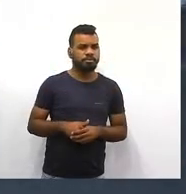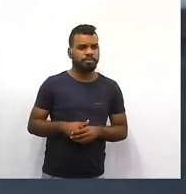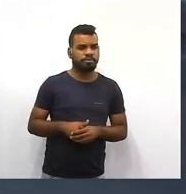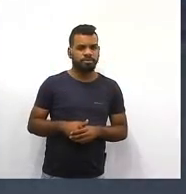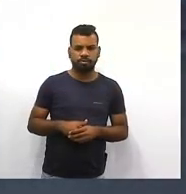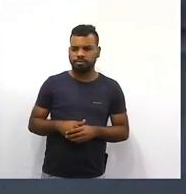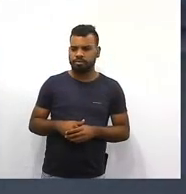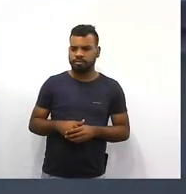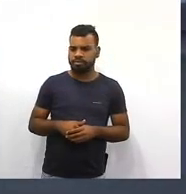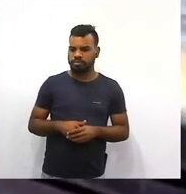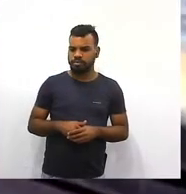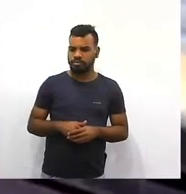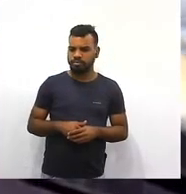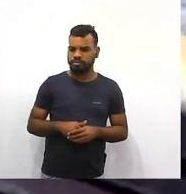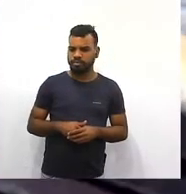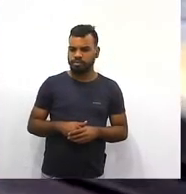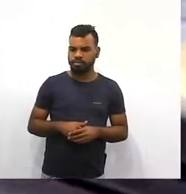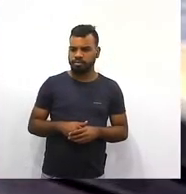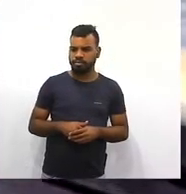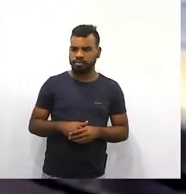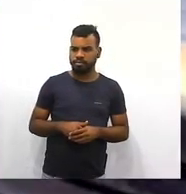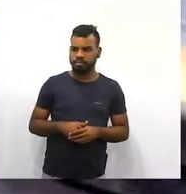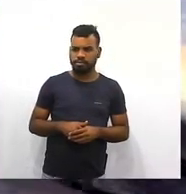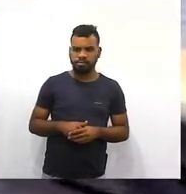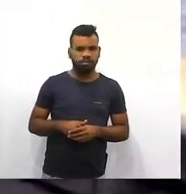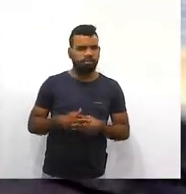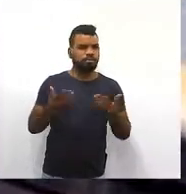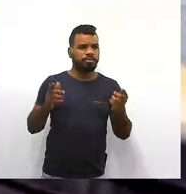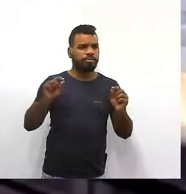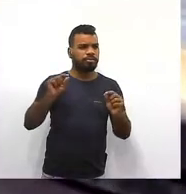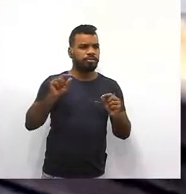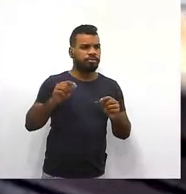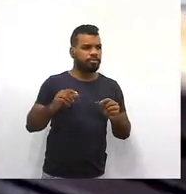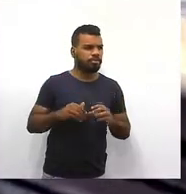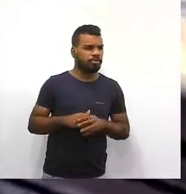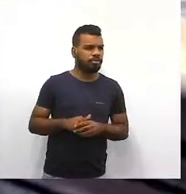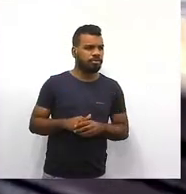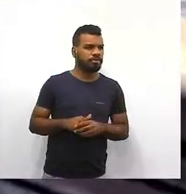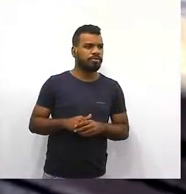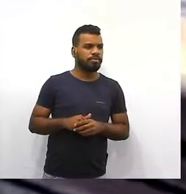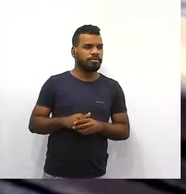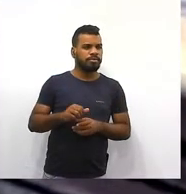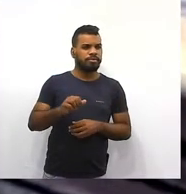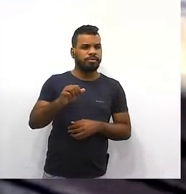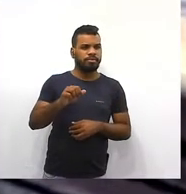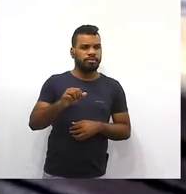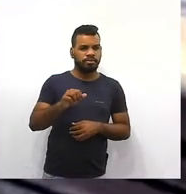tímida. Né? Só quando tá com calor é o poeta João Cabral de Melo Neto. Olha que imagem bonita. Um rapaz,